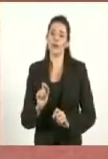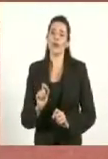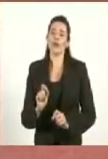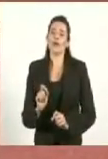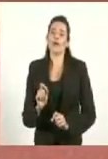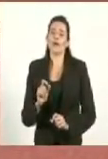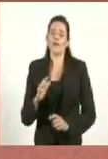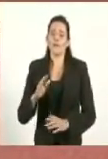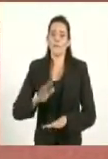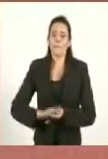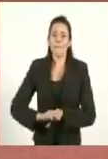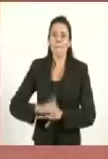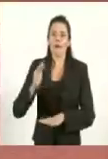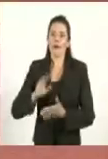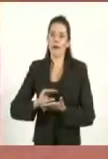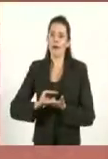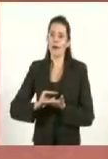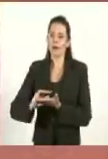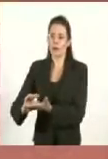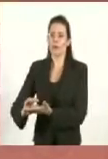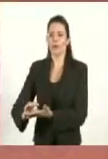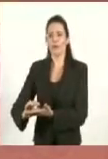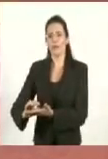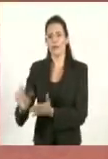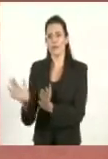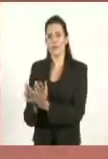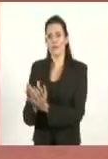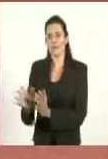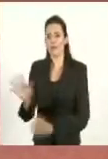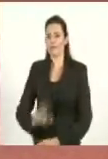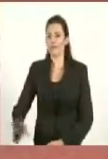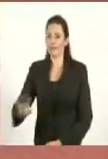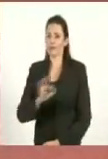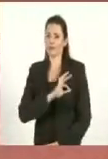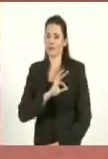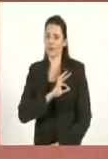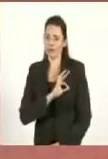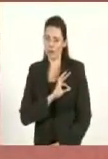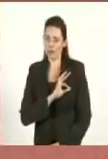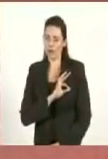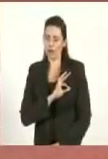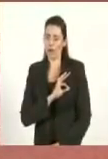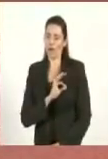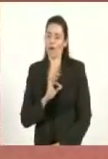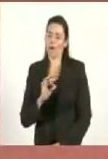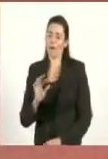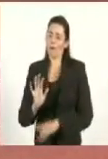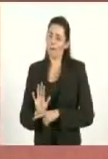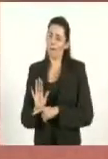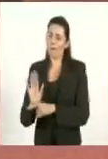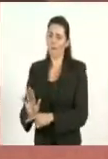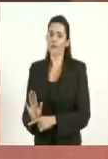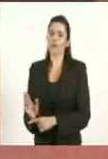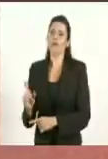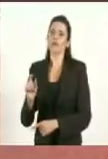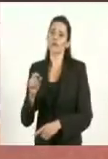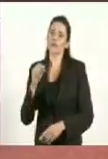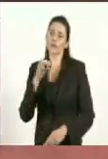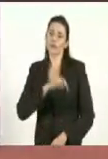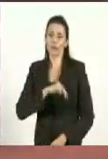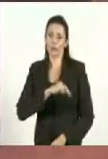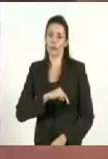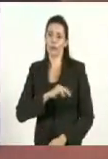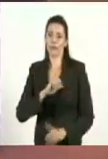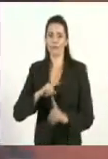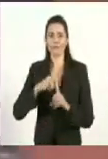a oportunidade, considerando o tempo, de fazer essa leitura desse projeto de emenda